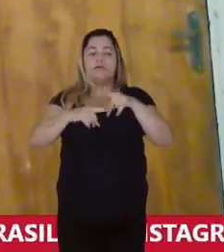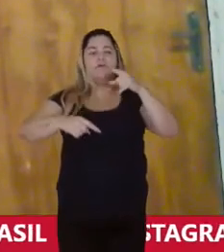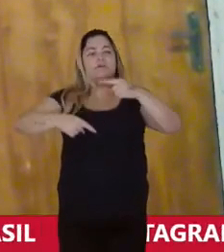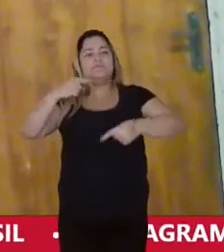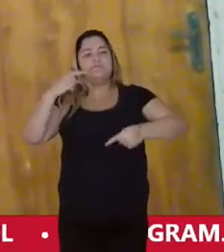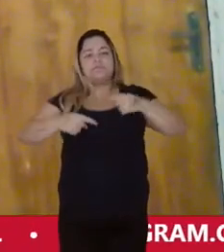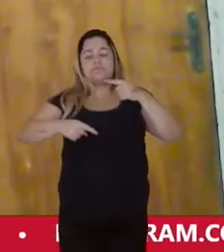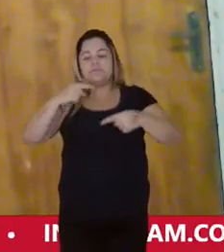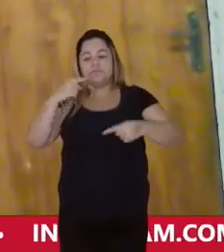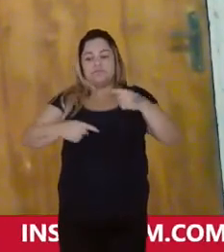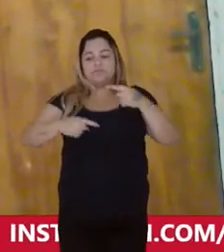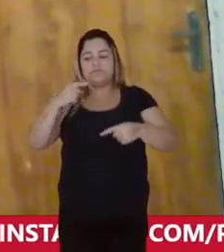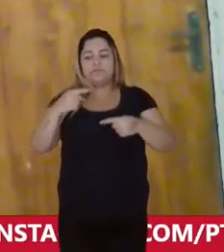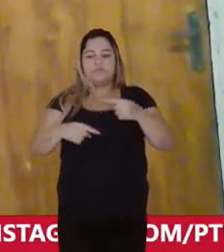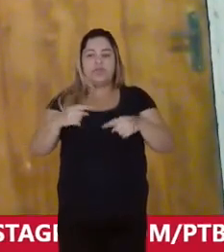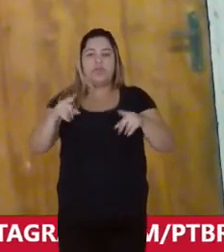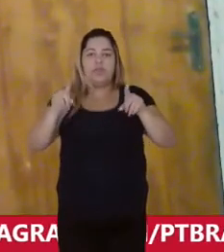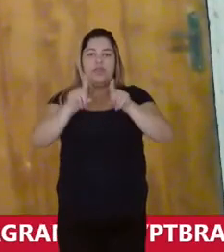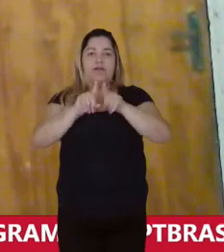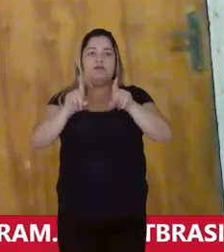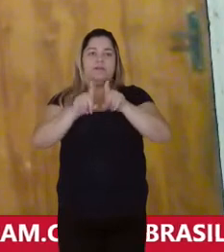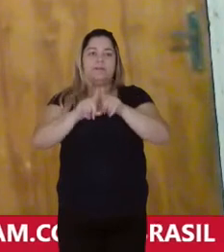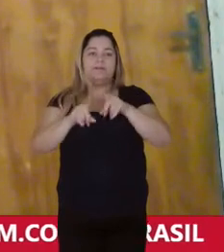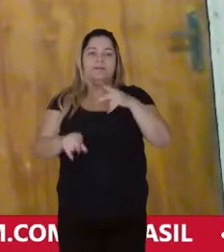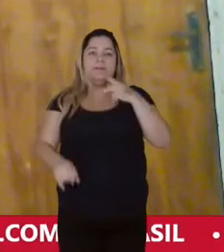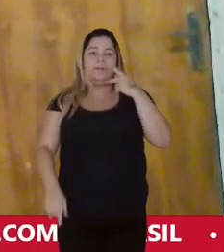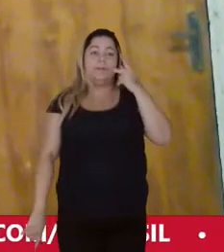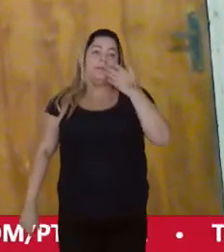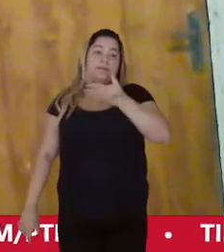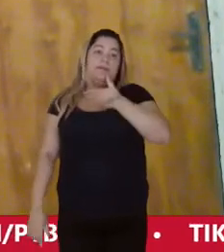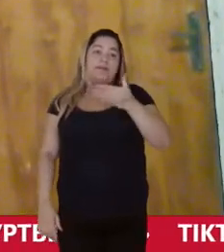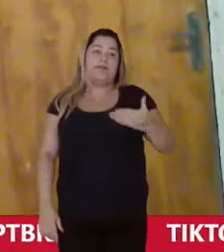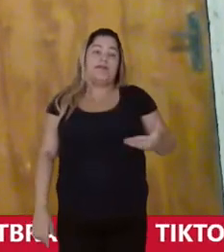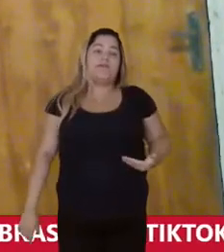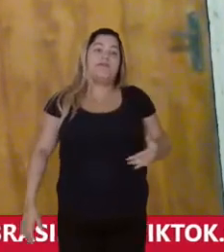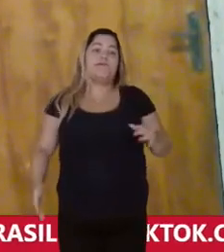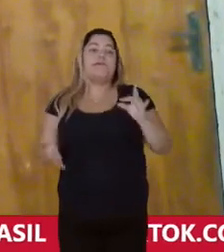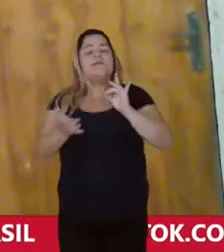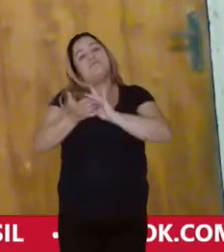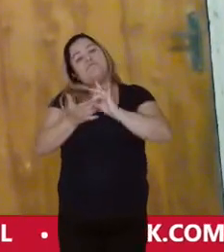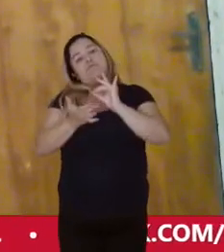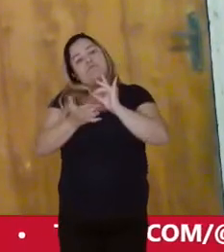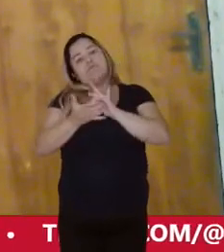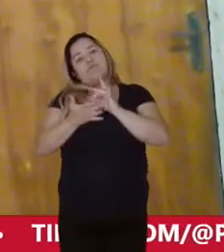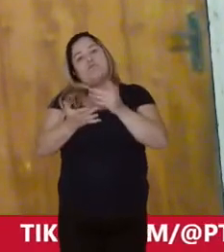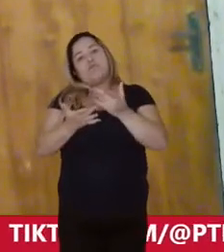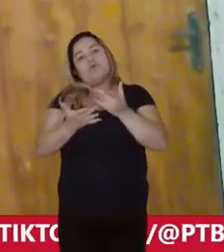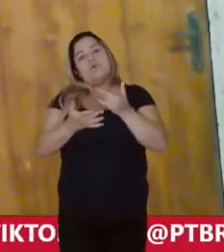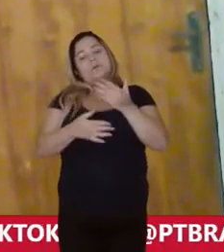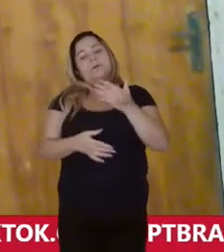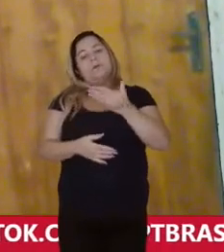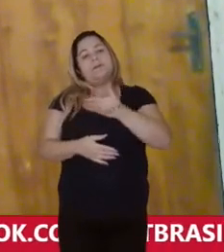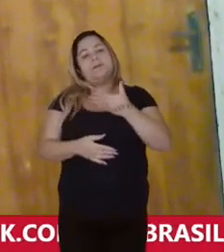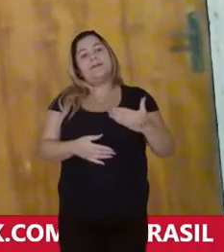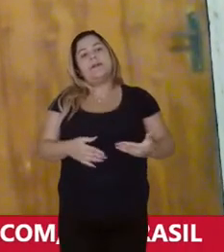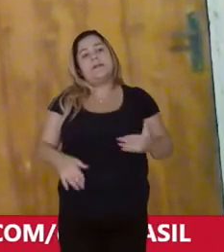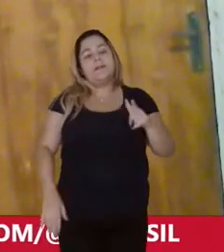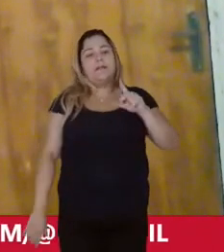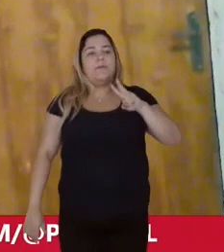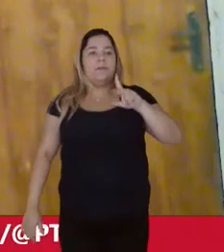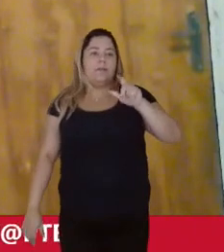debate, de possibilitar que a gente pudesse construir política pública real. Ainda no governo Lula, em 2005, nós tivemos